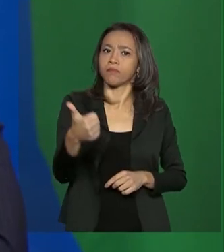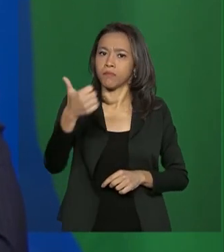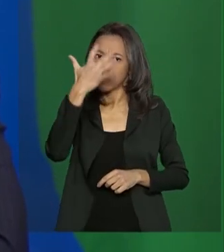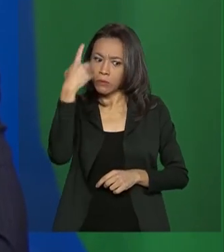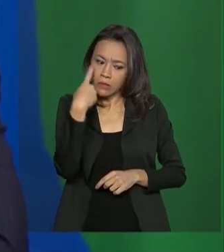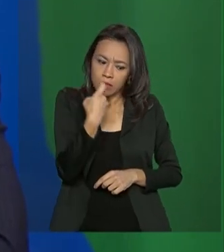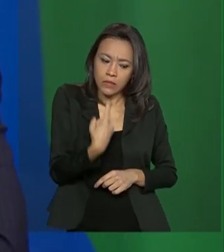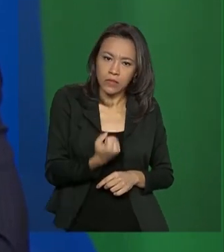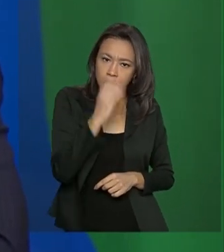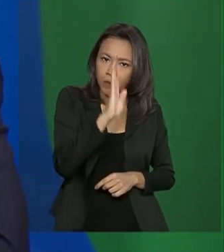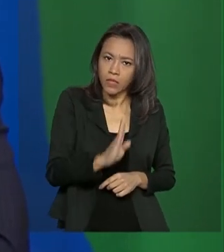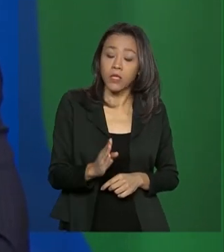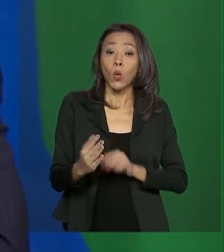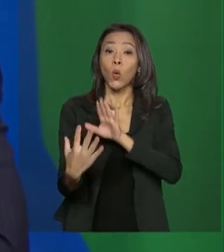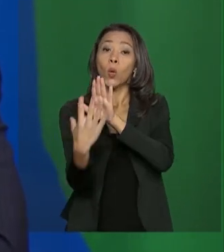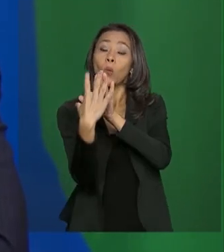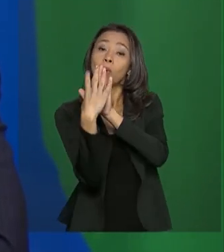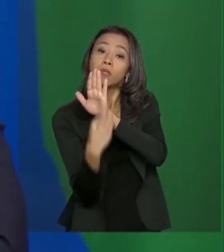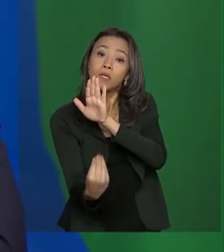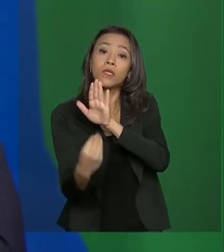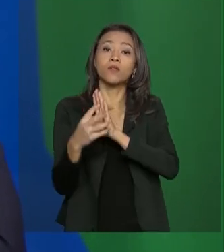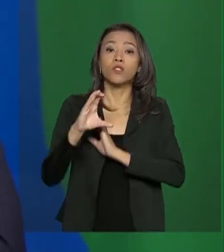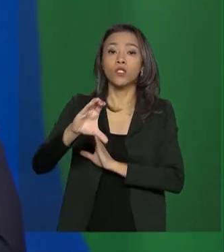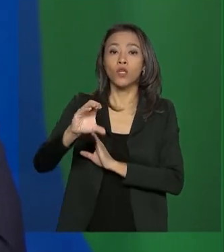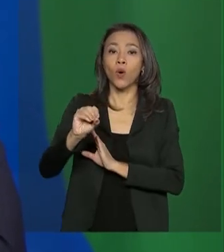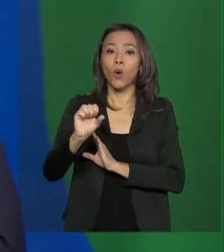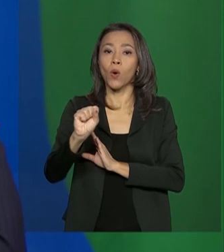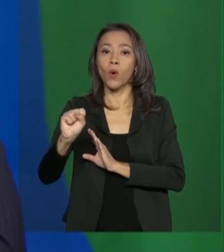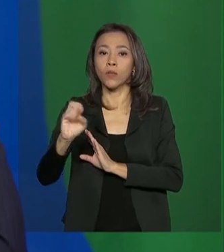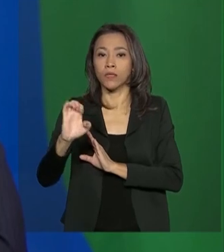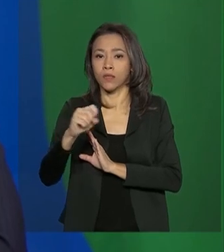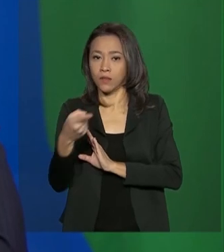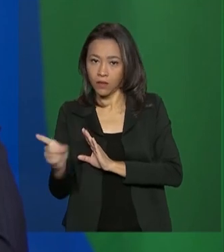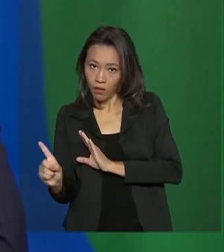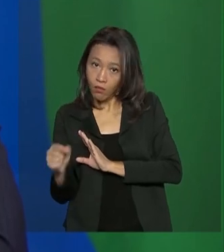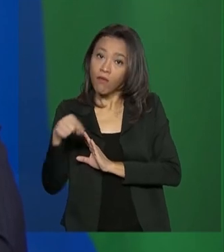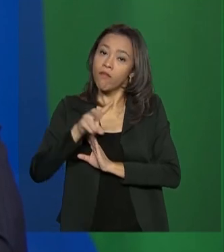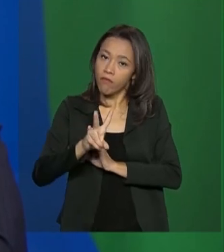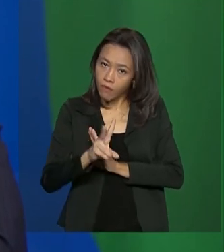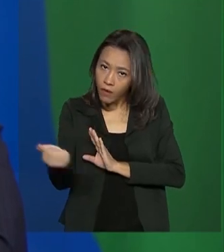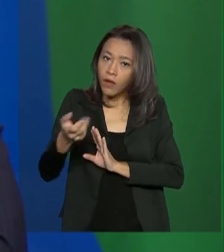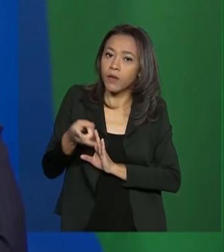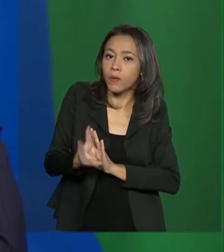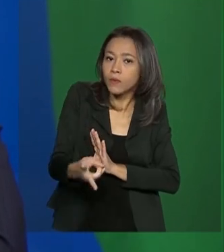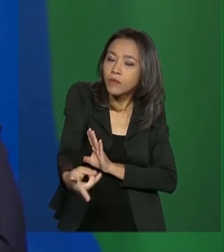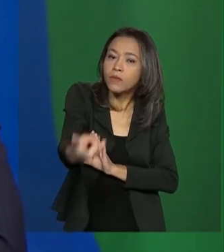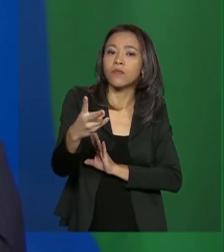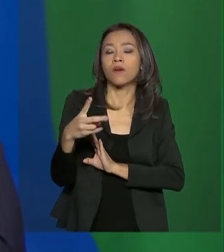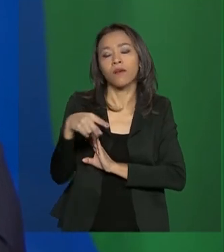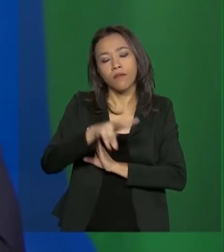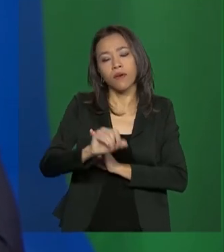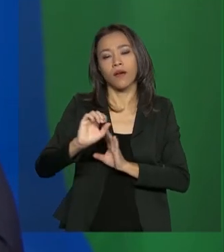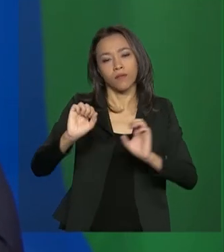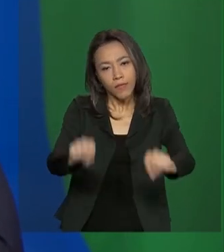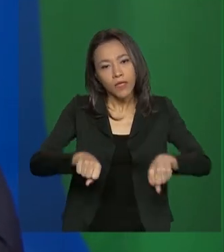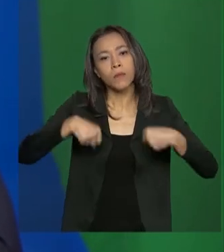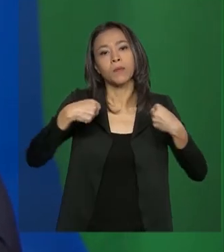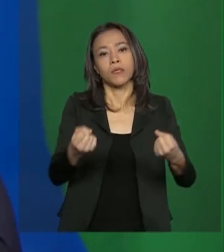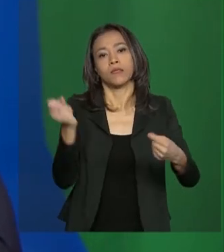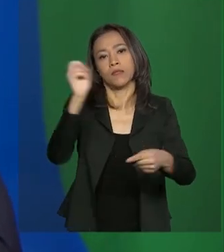de concessão vai prosperar e vai ser uma alavanca importante de retomada, de recuperação de emprego e de